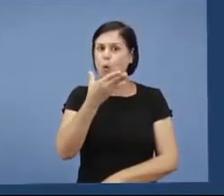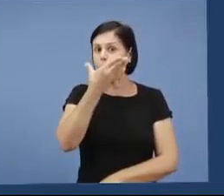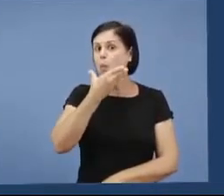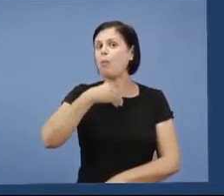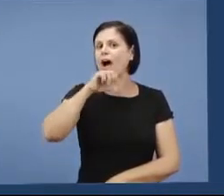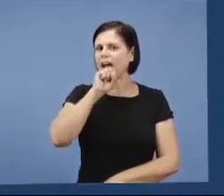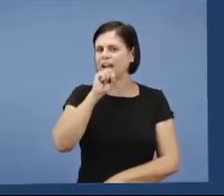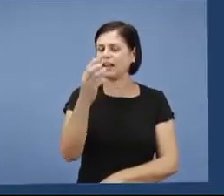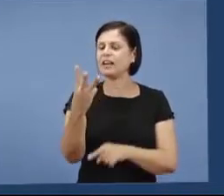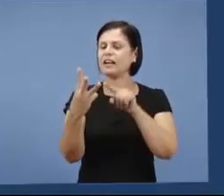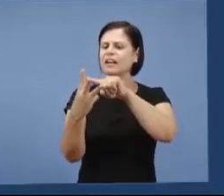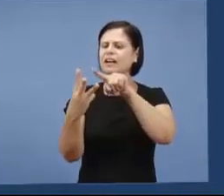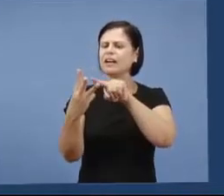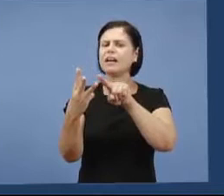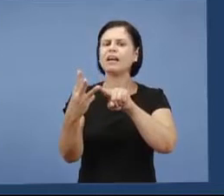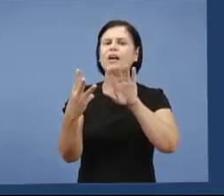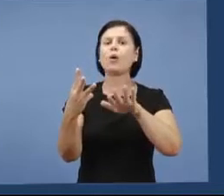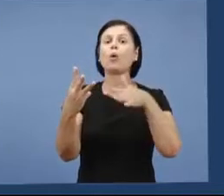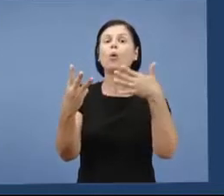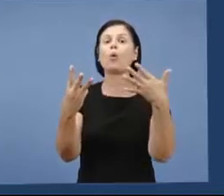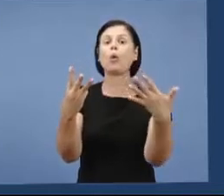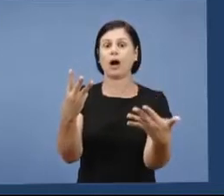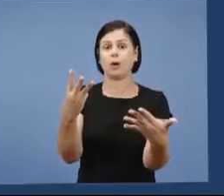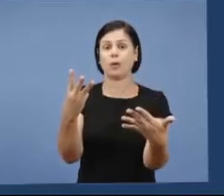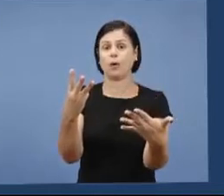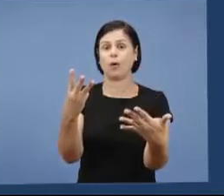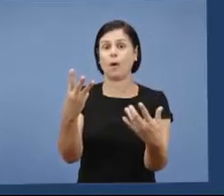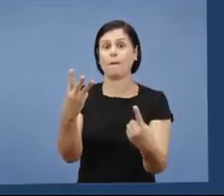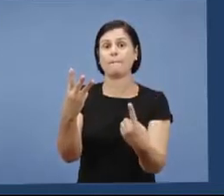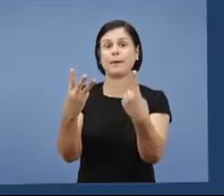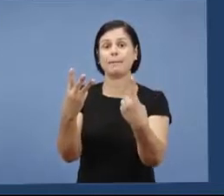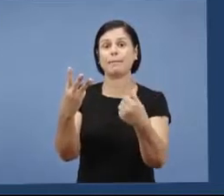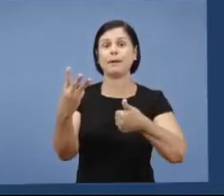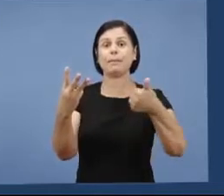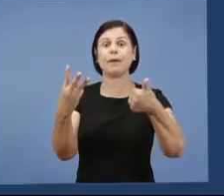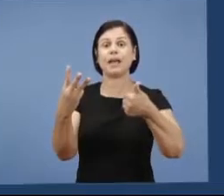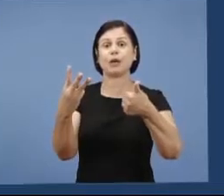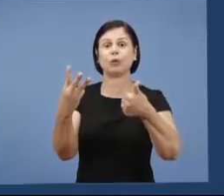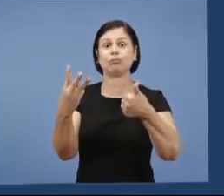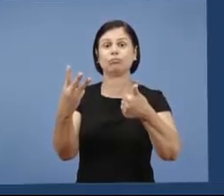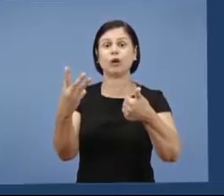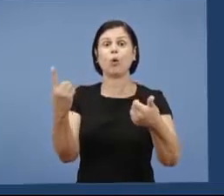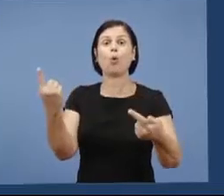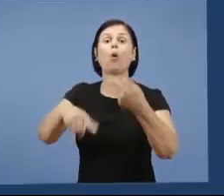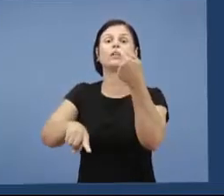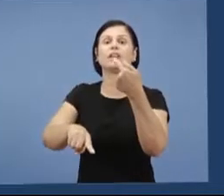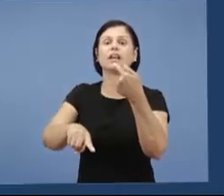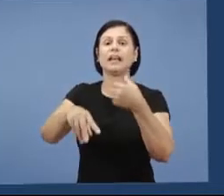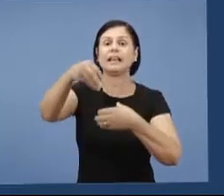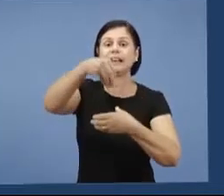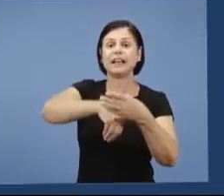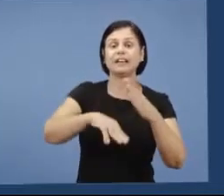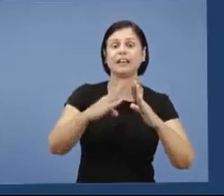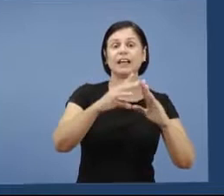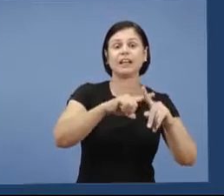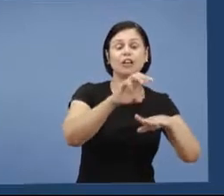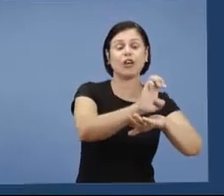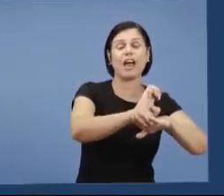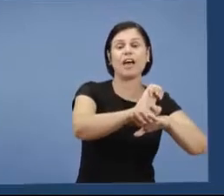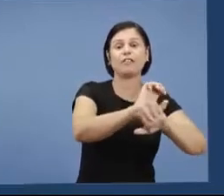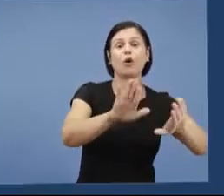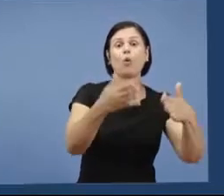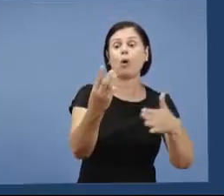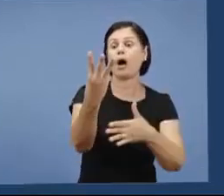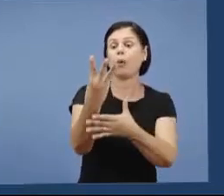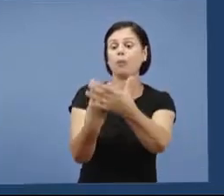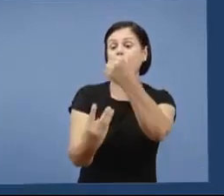Pai foi a pessoa da Trindade que foi aqui em Éfeso o principal alvo, né, da ação